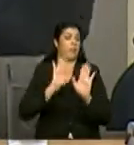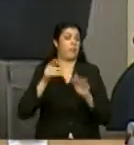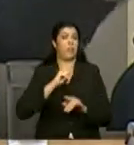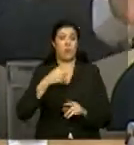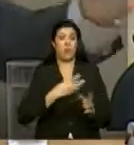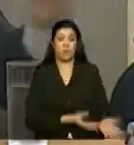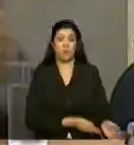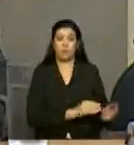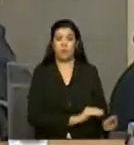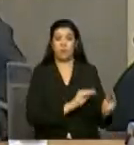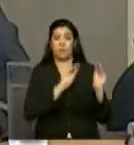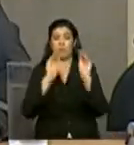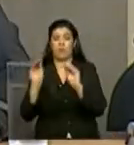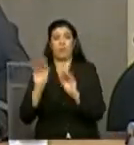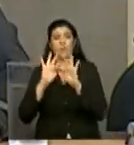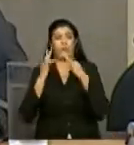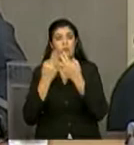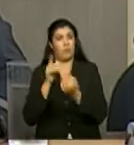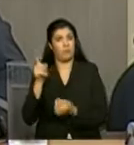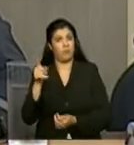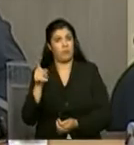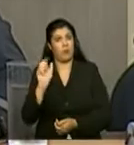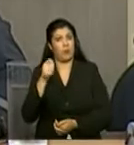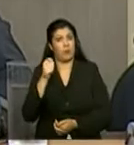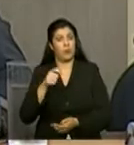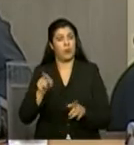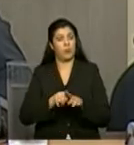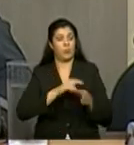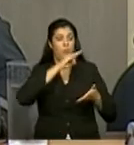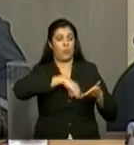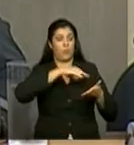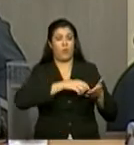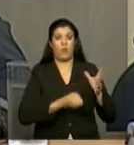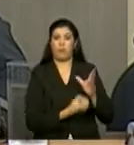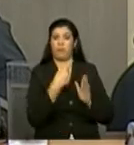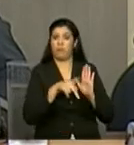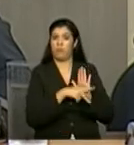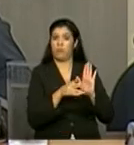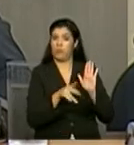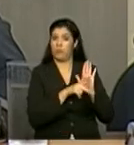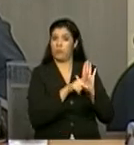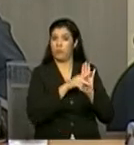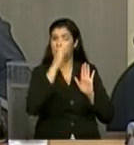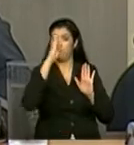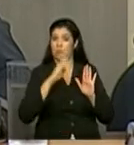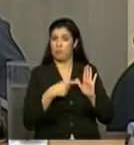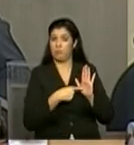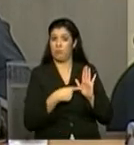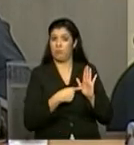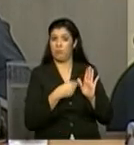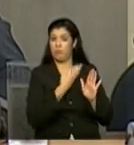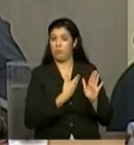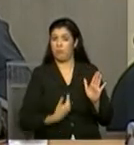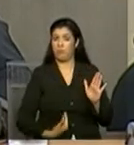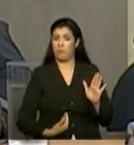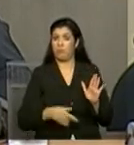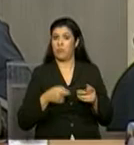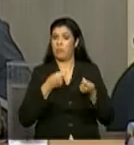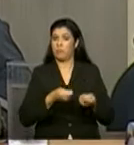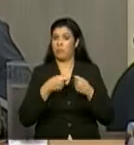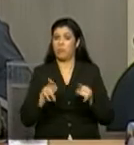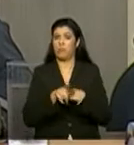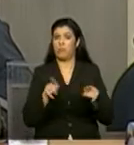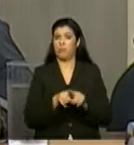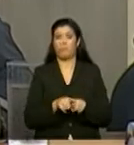e vamos com esse laudo é que foi produzido pela pelo nosso governo tentar